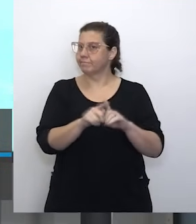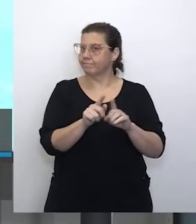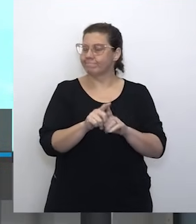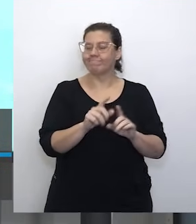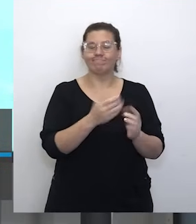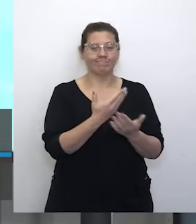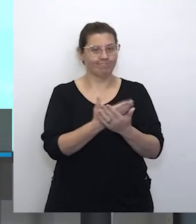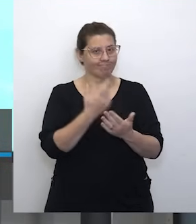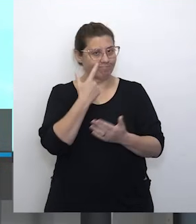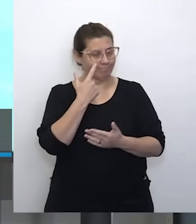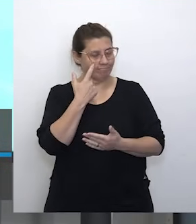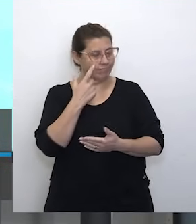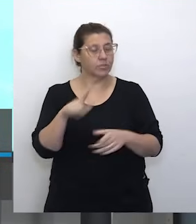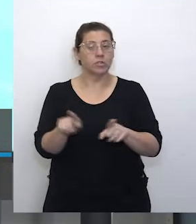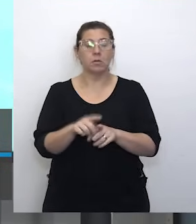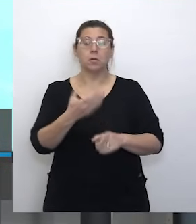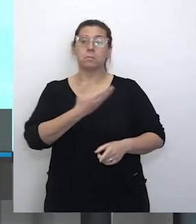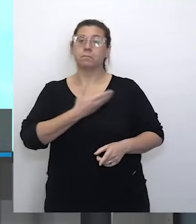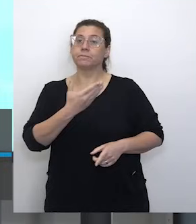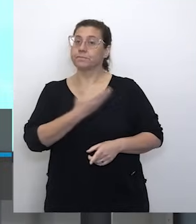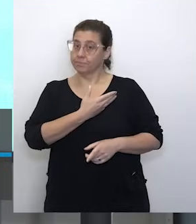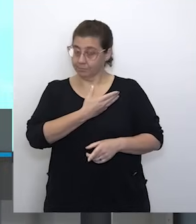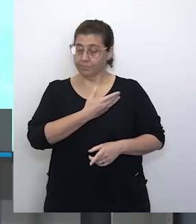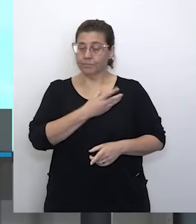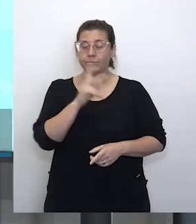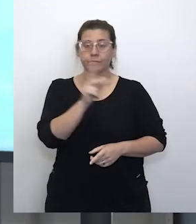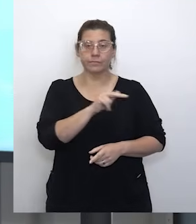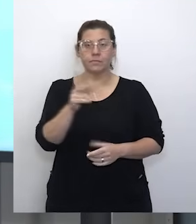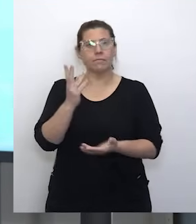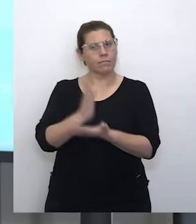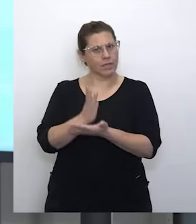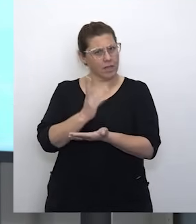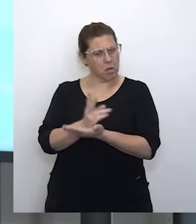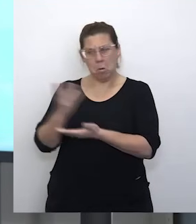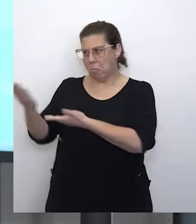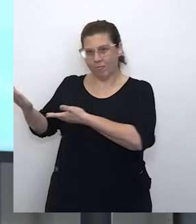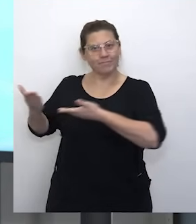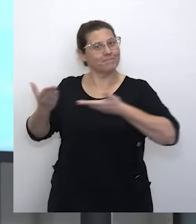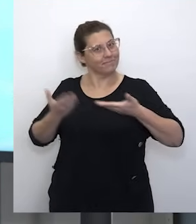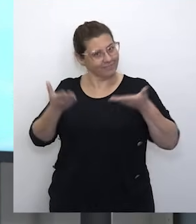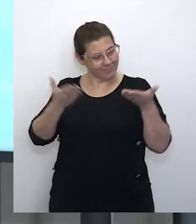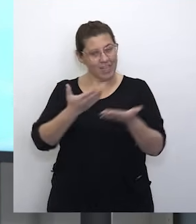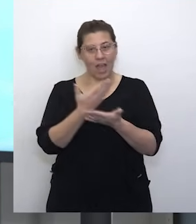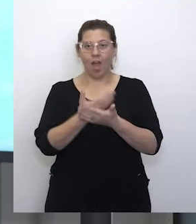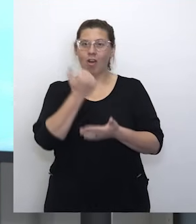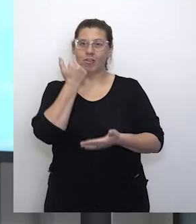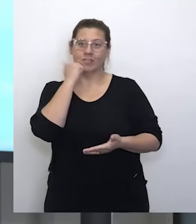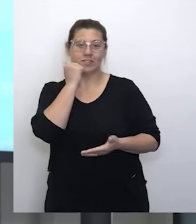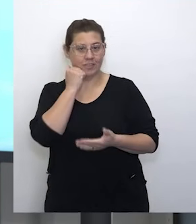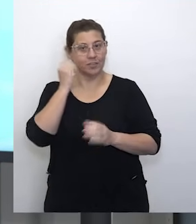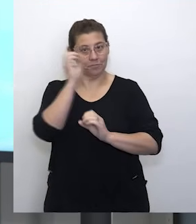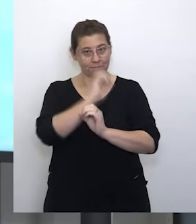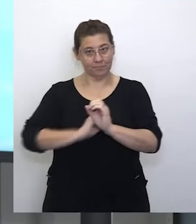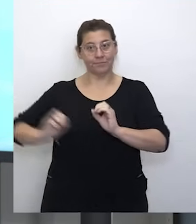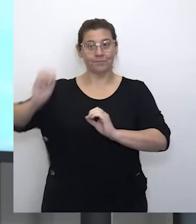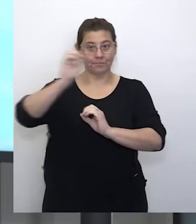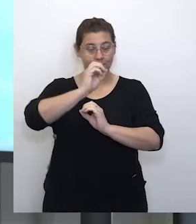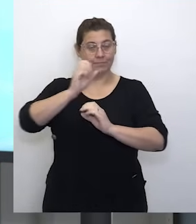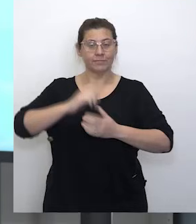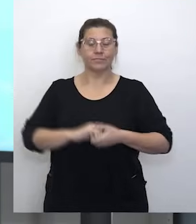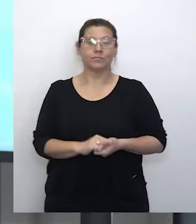aulas e, claro, nossos queridos colegas professores são sempre muito bem-vindos aqui nas aulas de ciências do Centro de